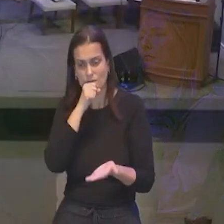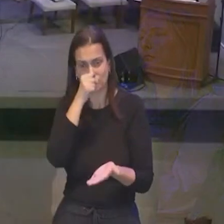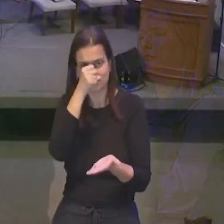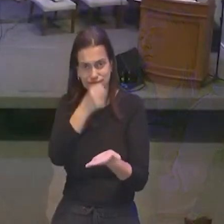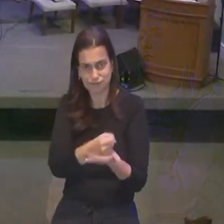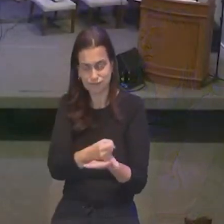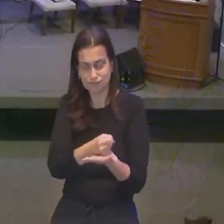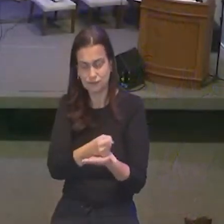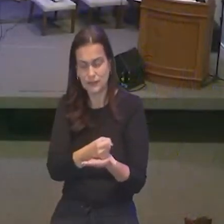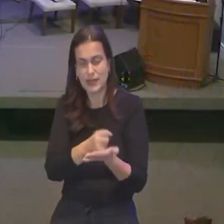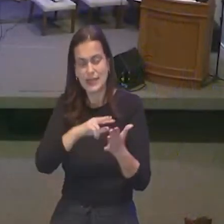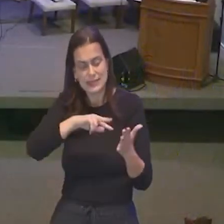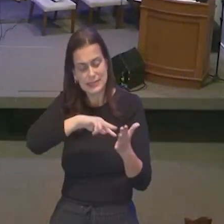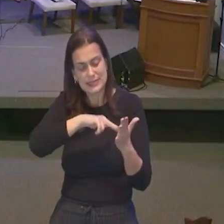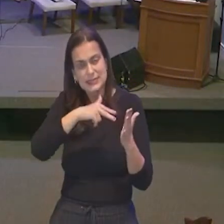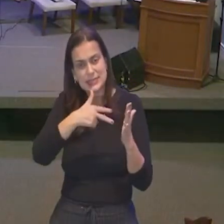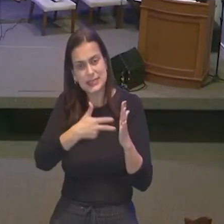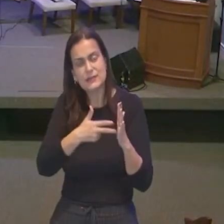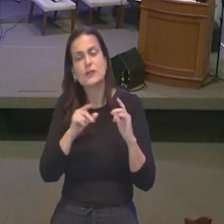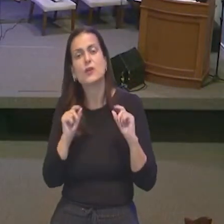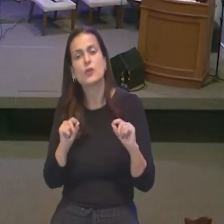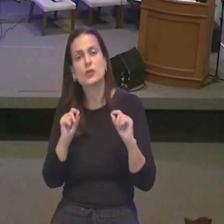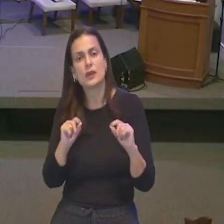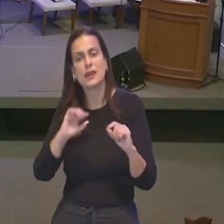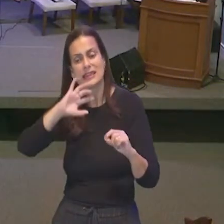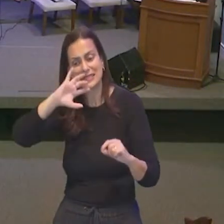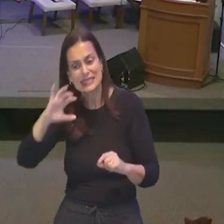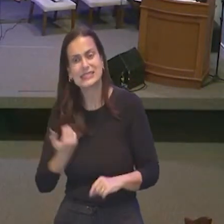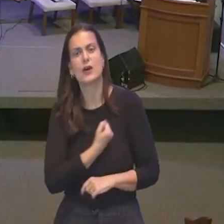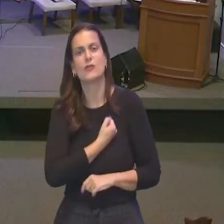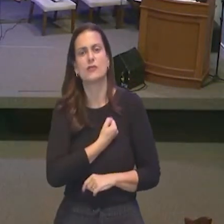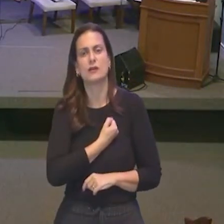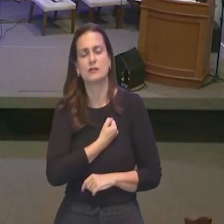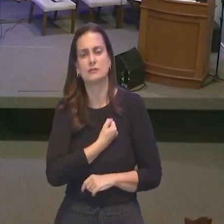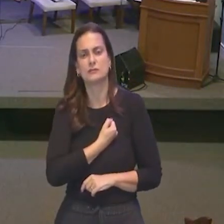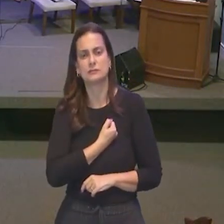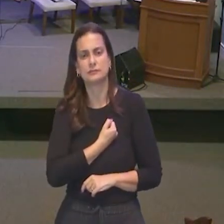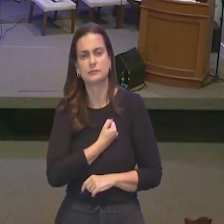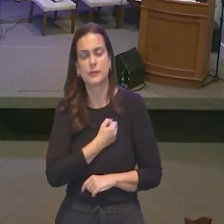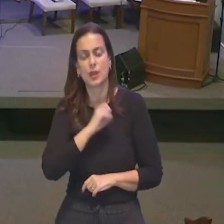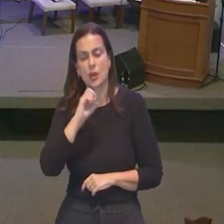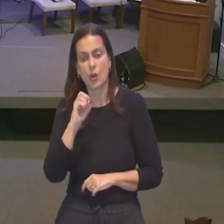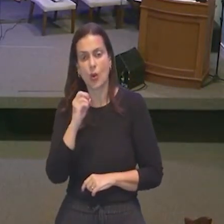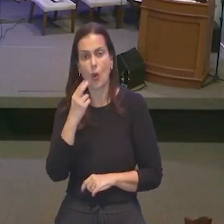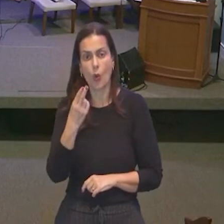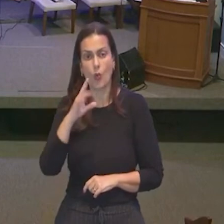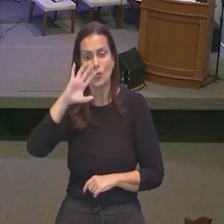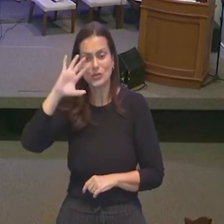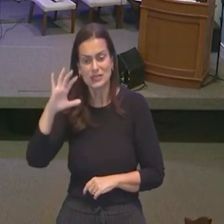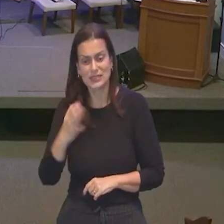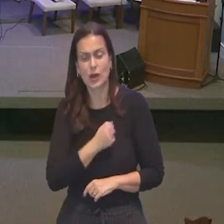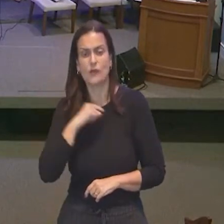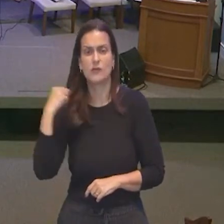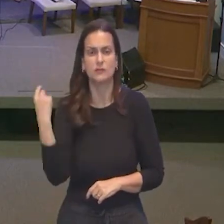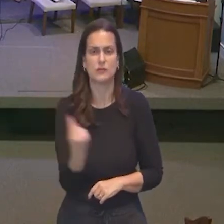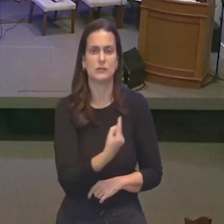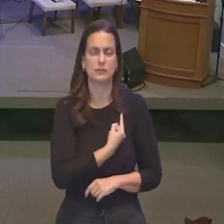Testamento, ela significava simplesmente salva, ou salva-nos.